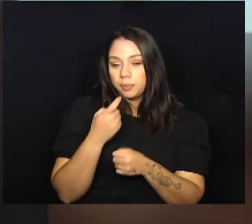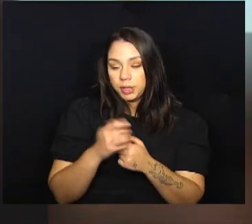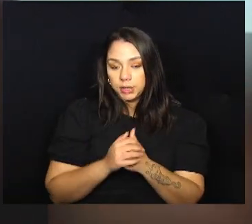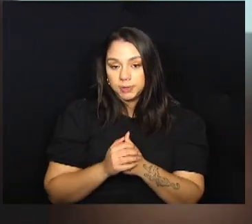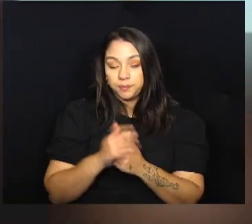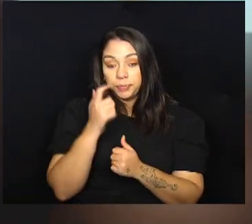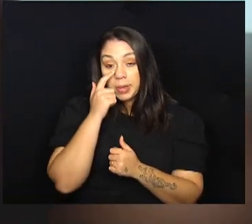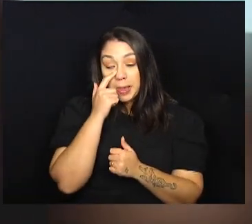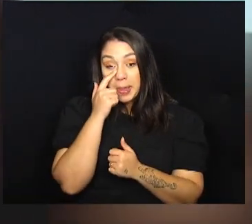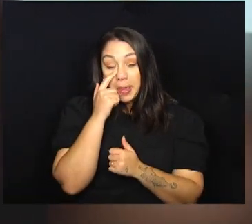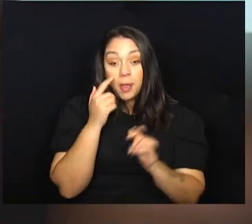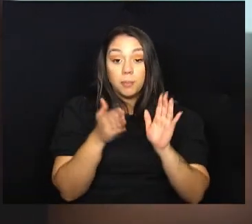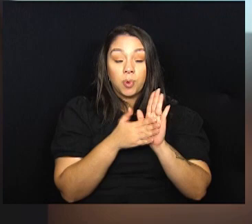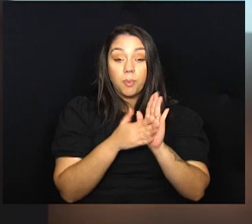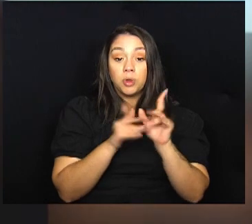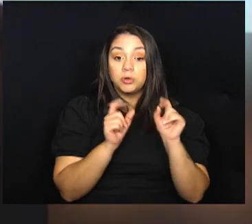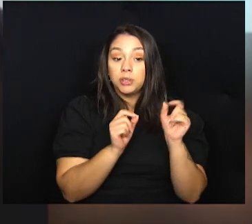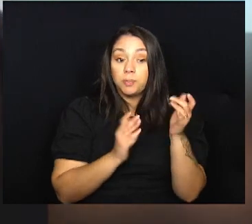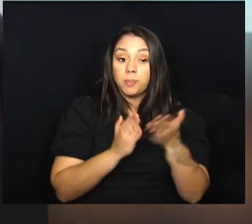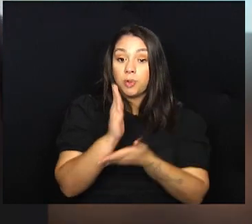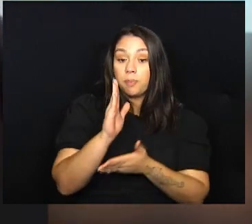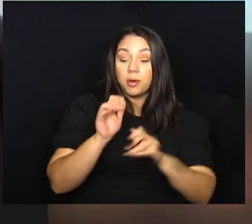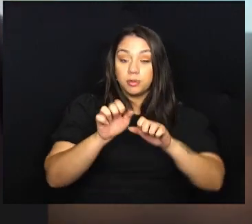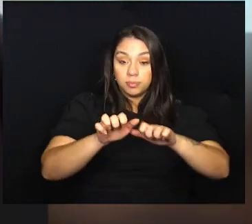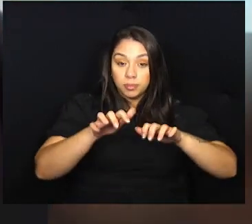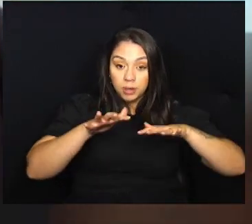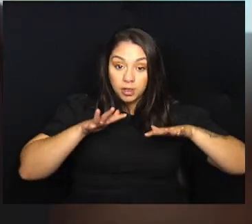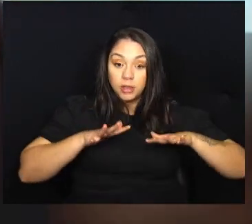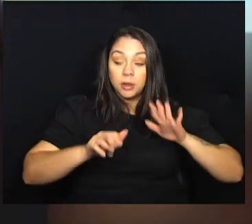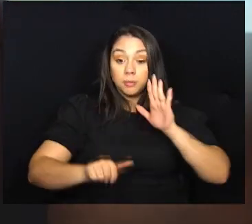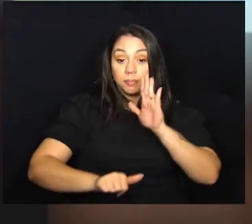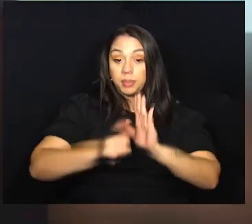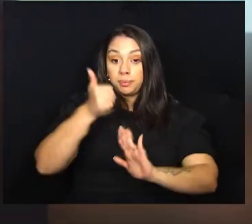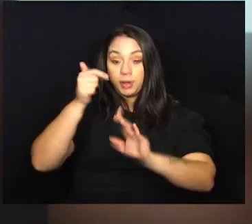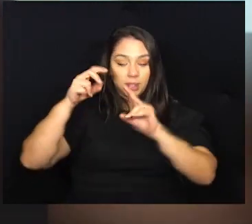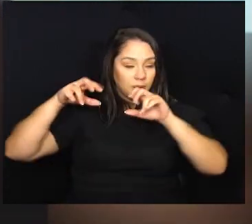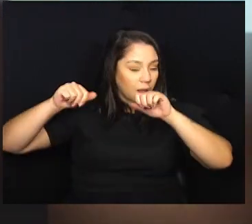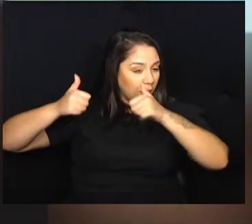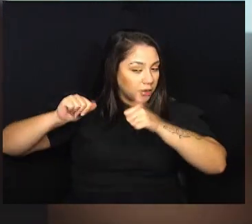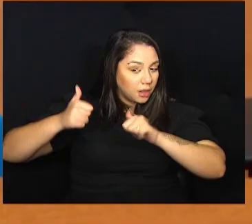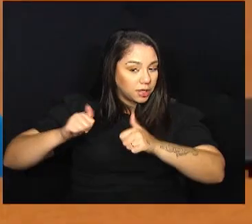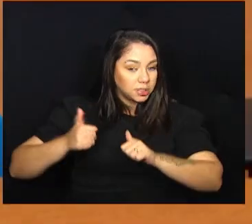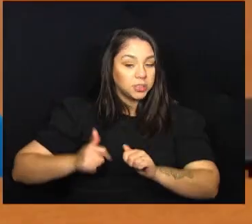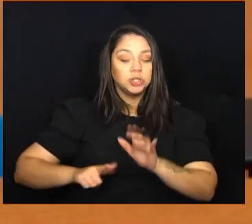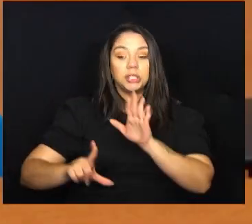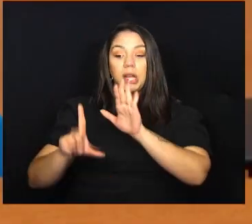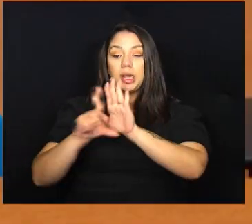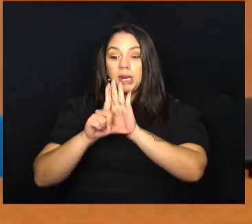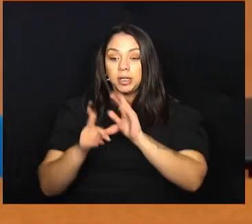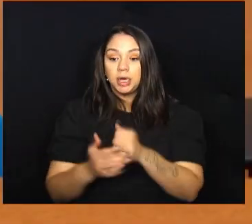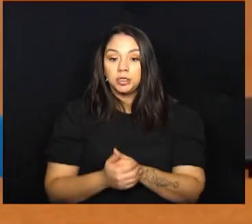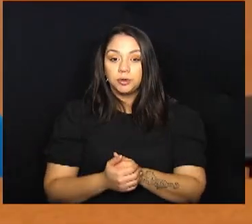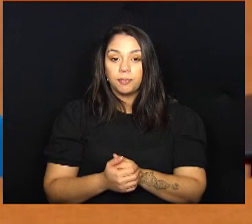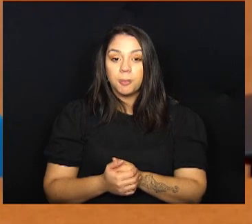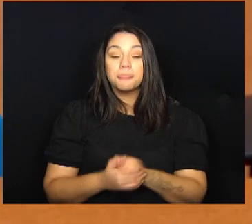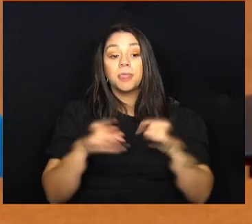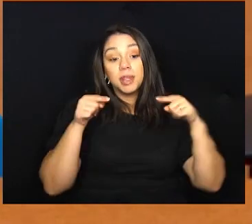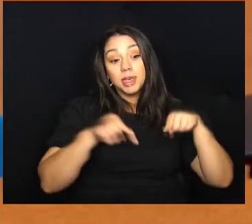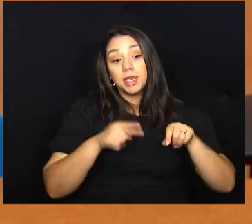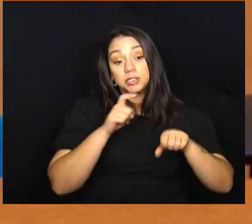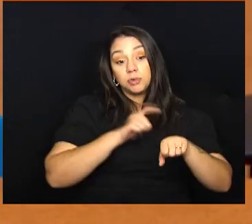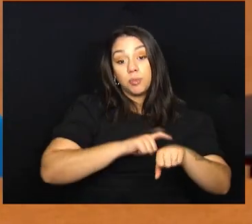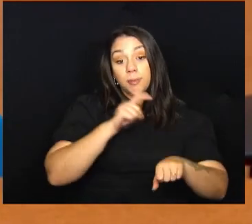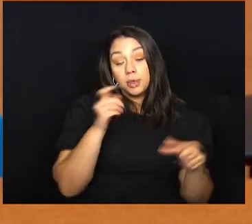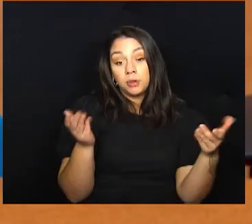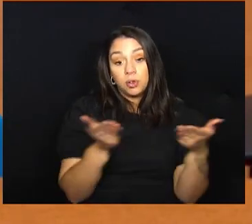a proposta foi aprovada em plenário em primeira análise na legalidade. E nesse momento agora, a gente resolveu